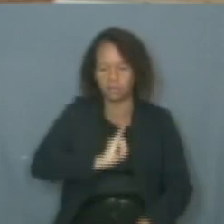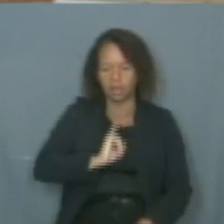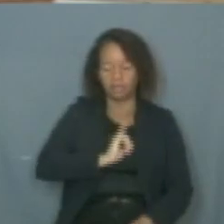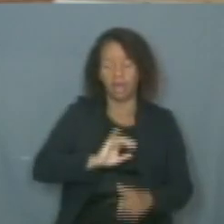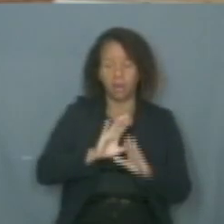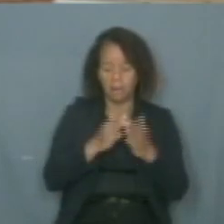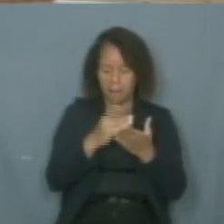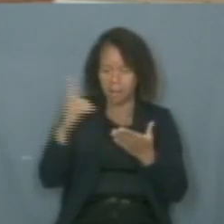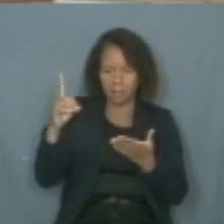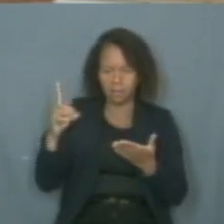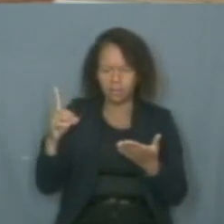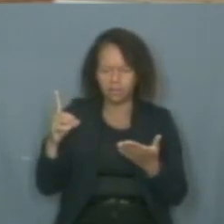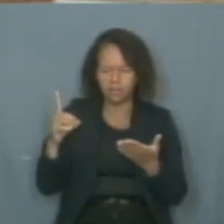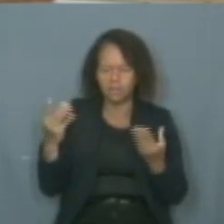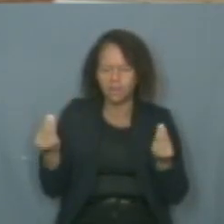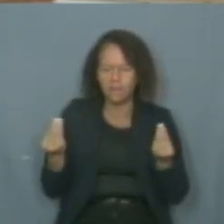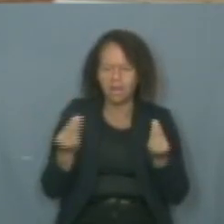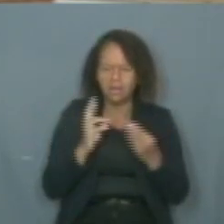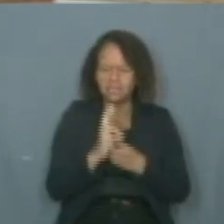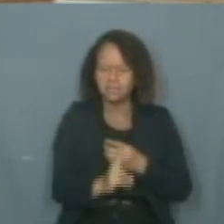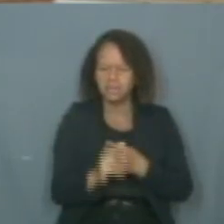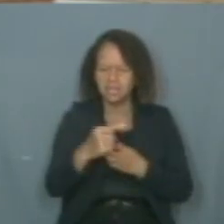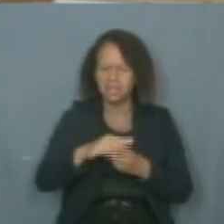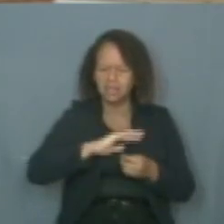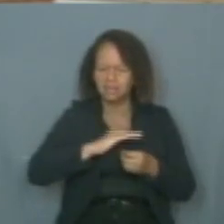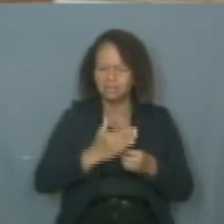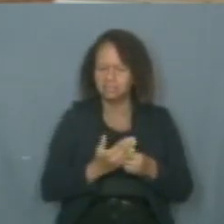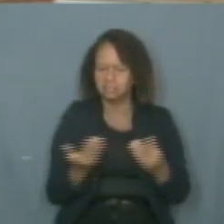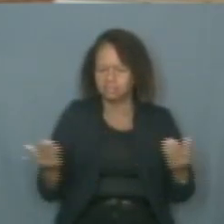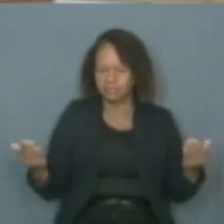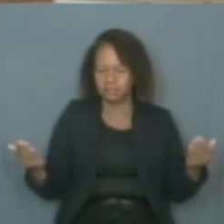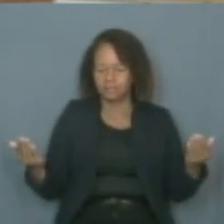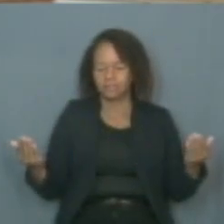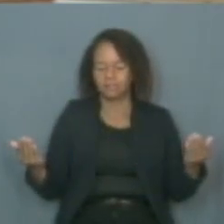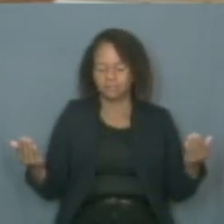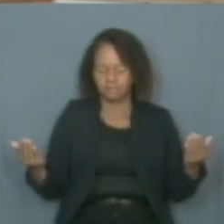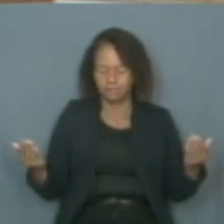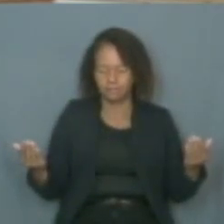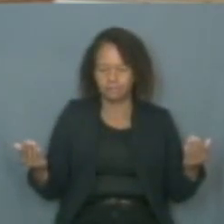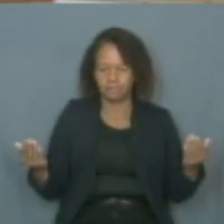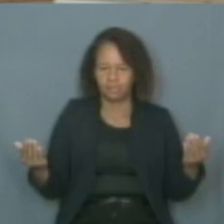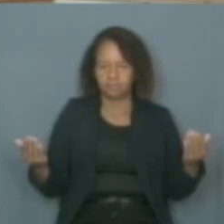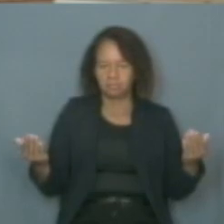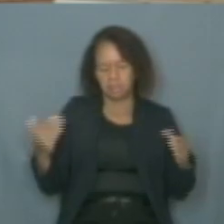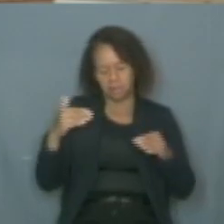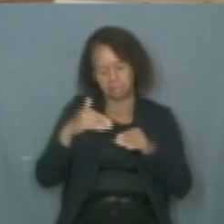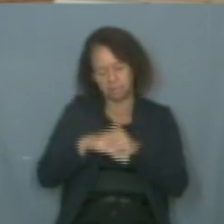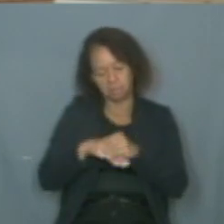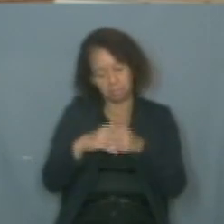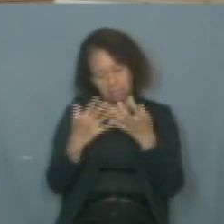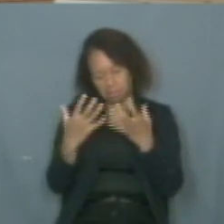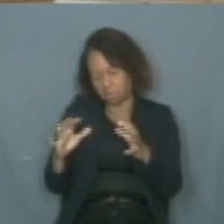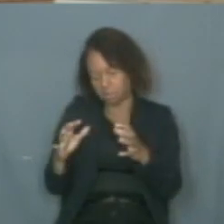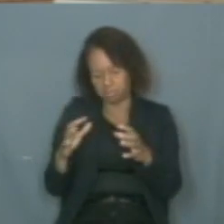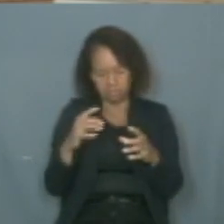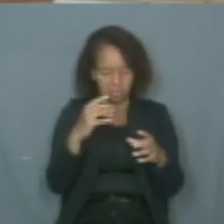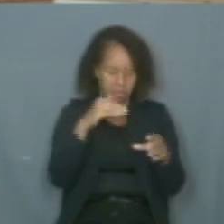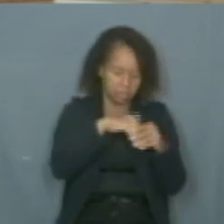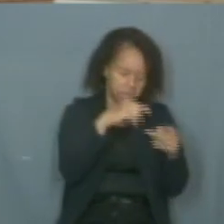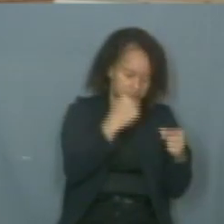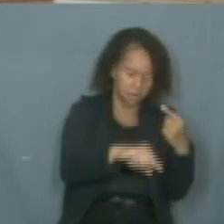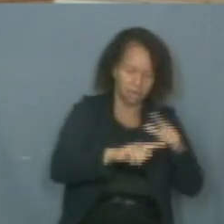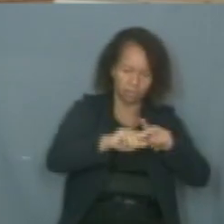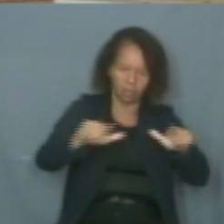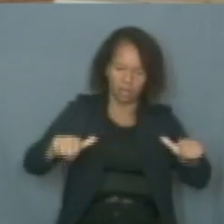bíblico. Qual é a mensagem? Fica muito evidente aqui, de que quem não votou, quem votou contra, quem